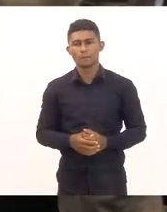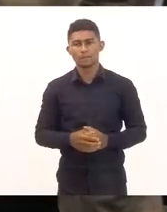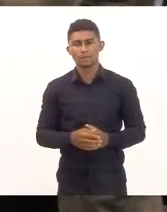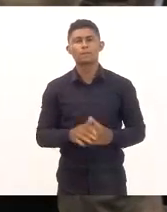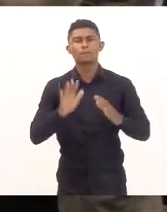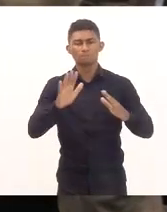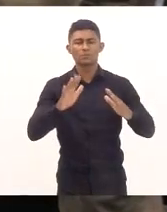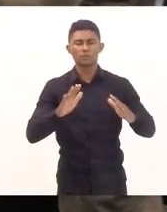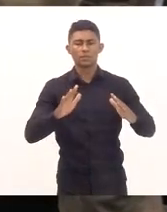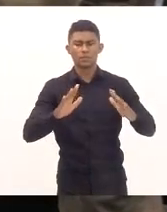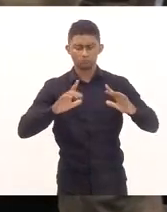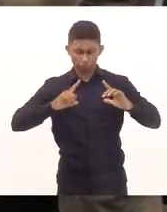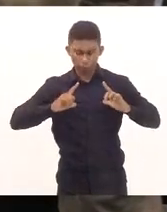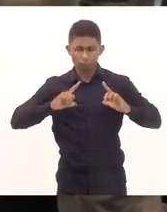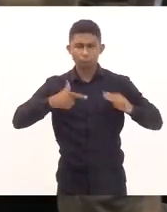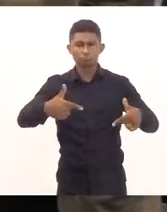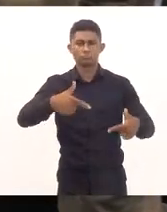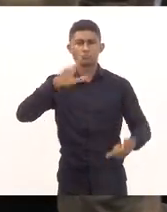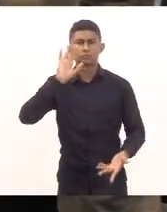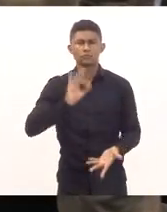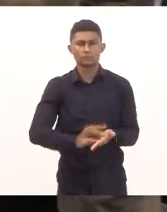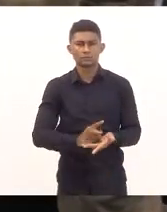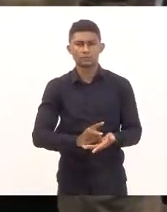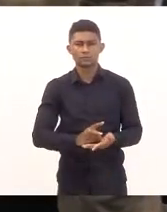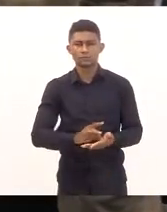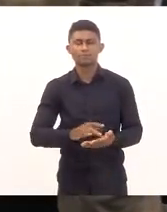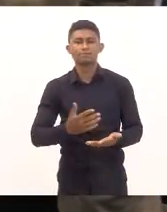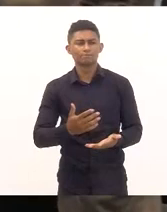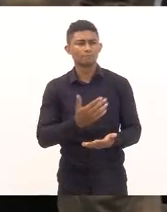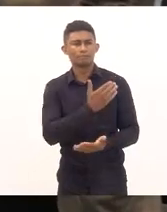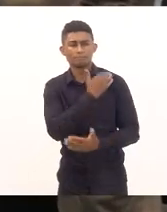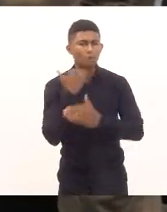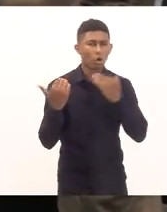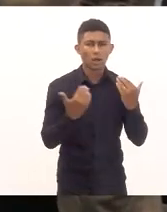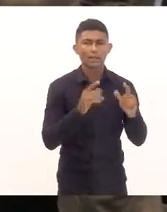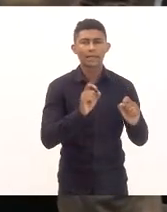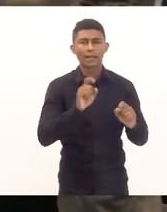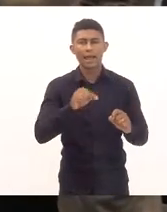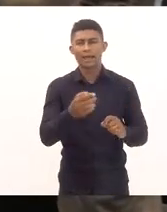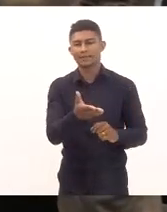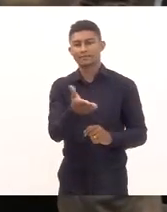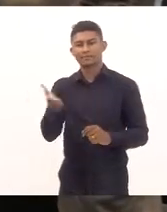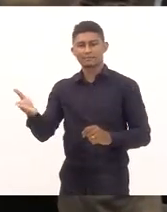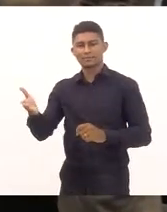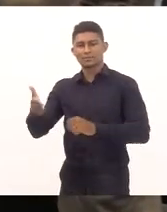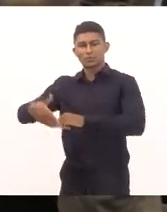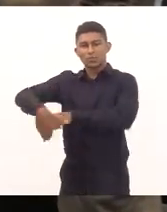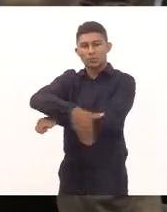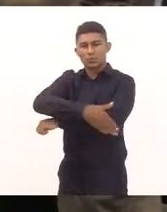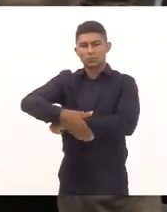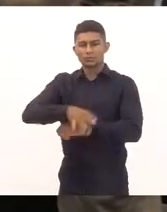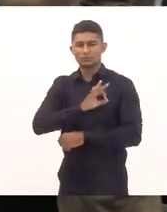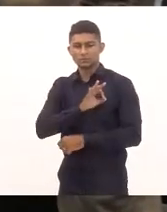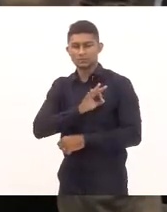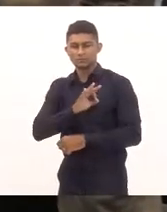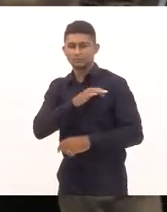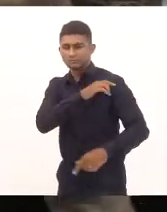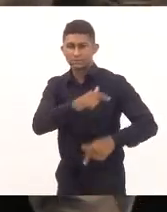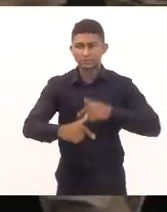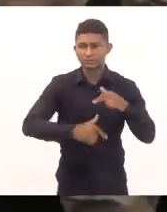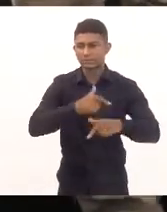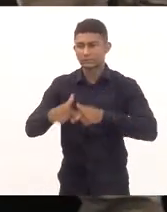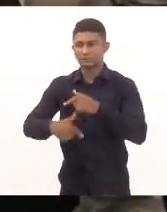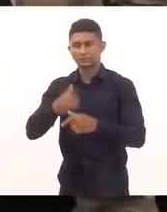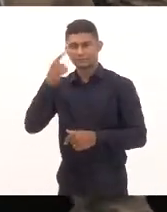fronte? Quem é que morre normalmente? São os praças. Onde eu, desde o início, quando eu fiz uma indicação